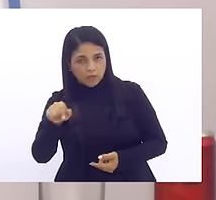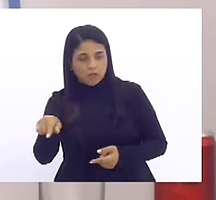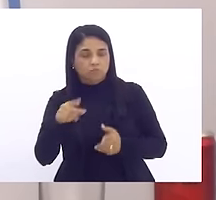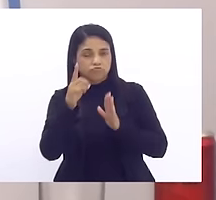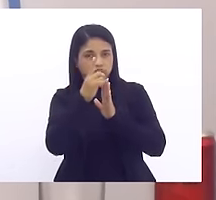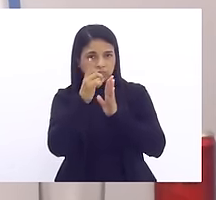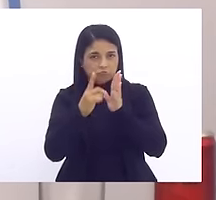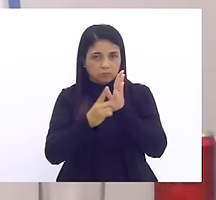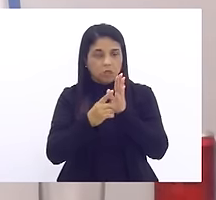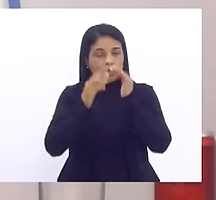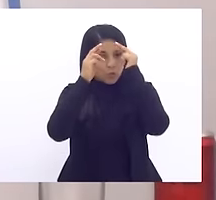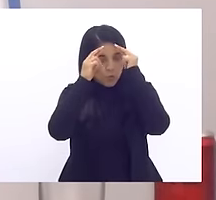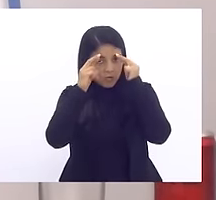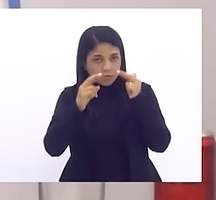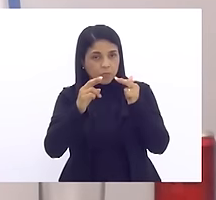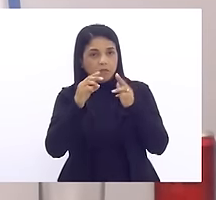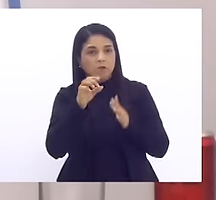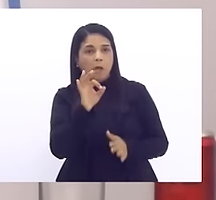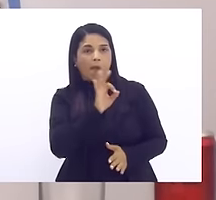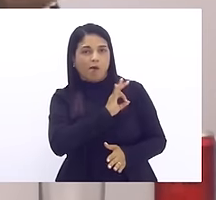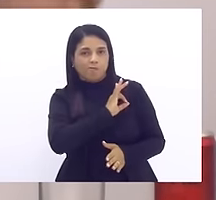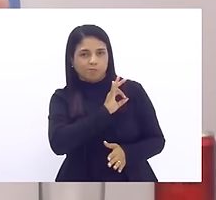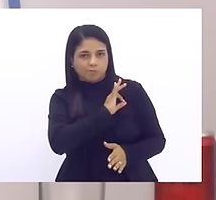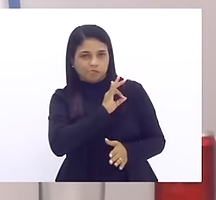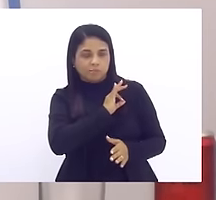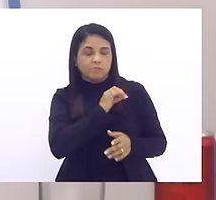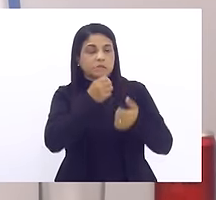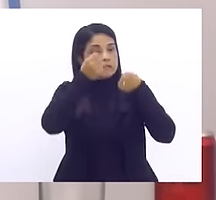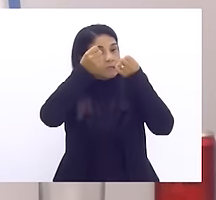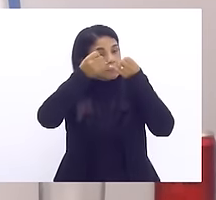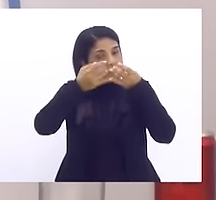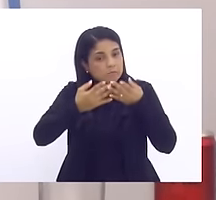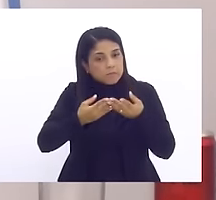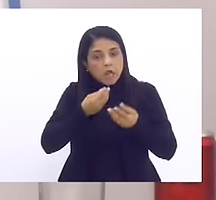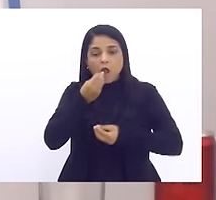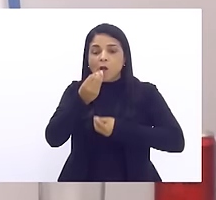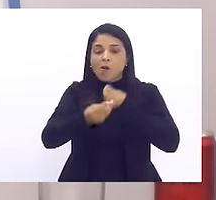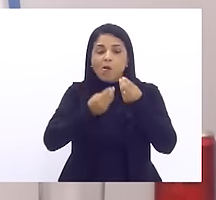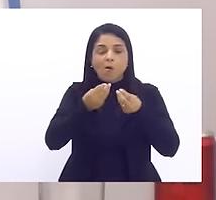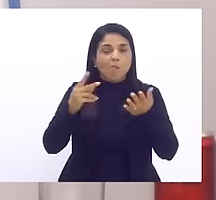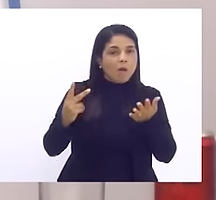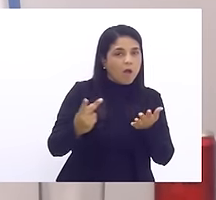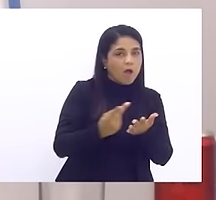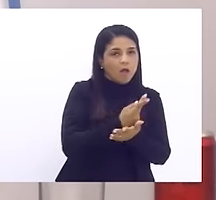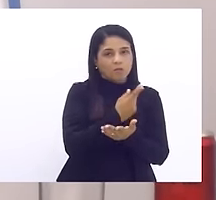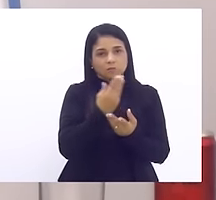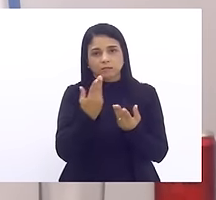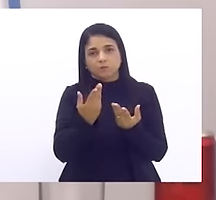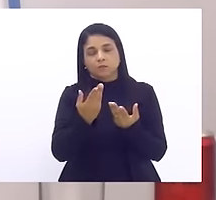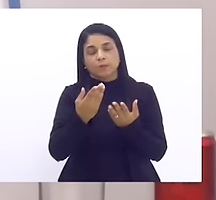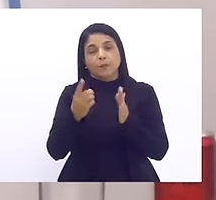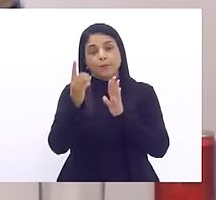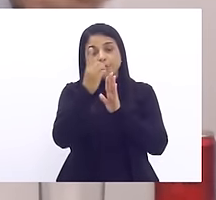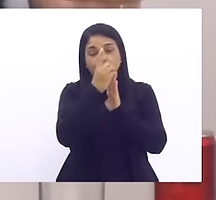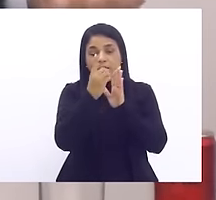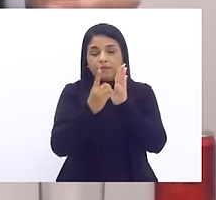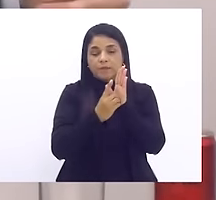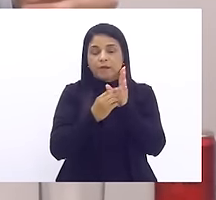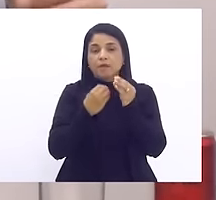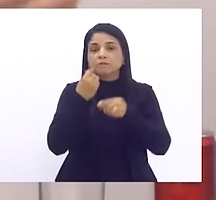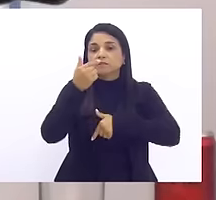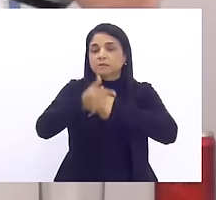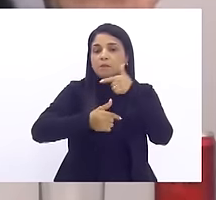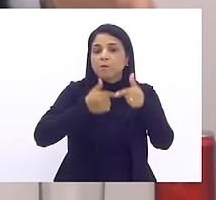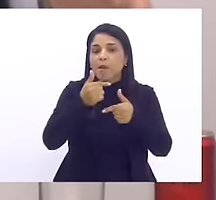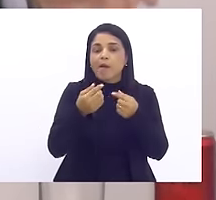a gente tem os policiais e sobretudo se puder desmistificar o que tem acontecido por parte do Detran que acaba sendo aponta